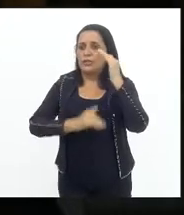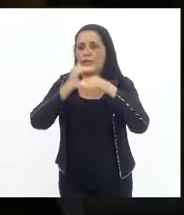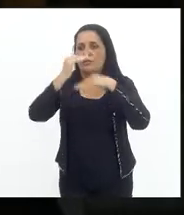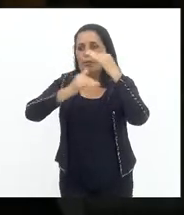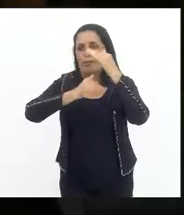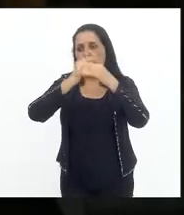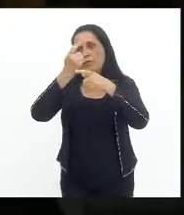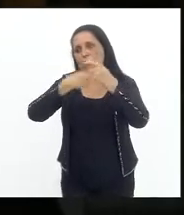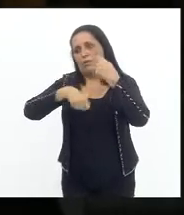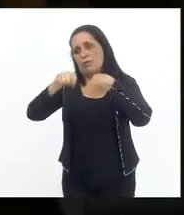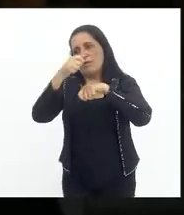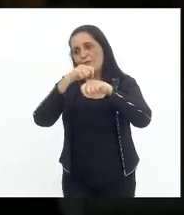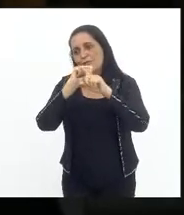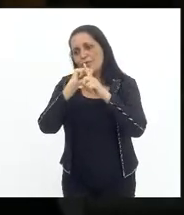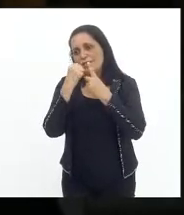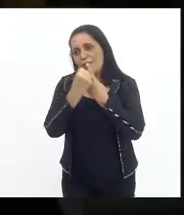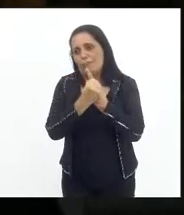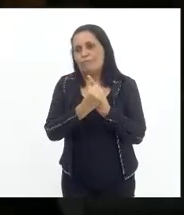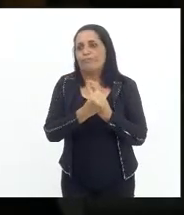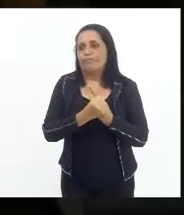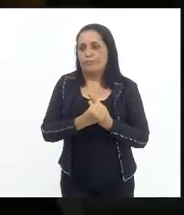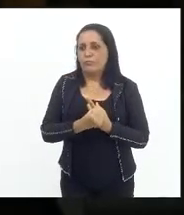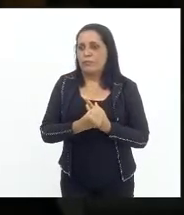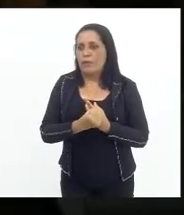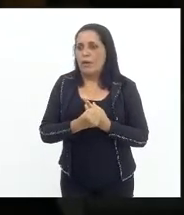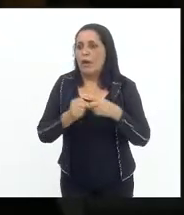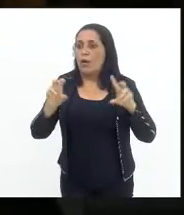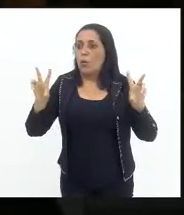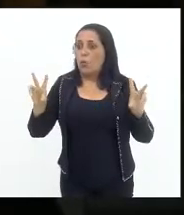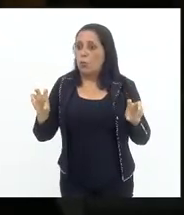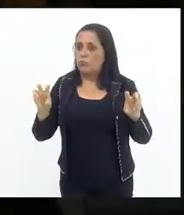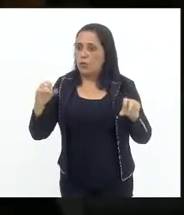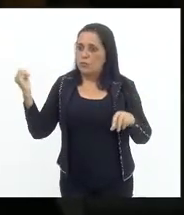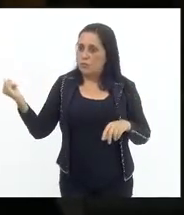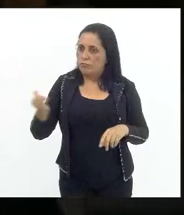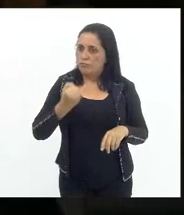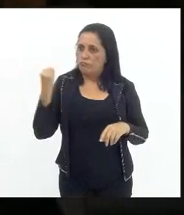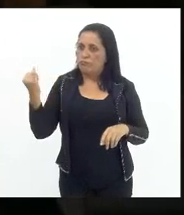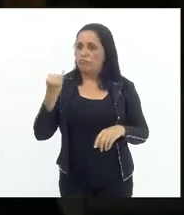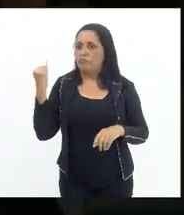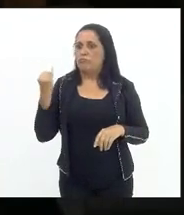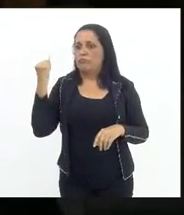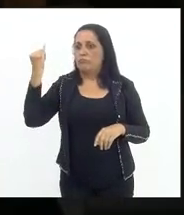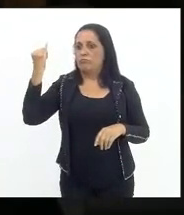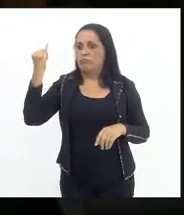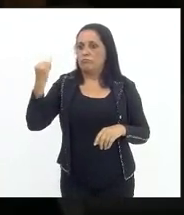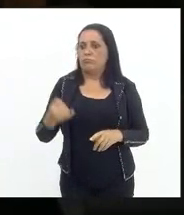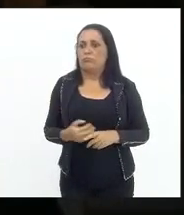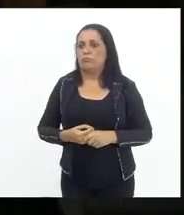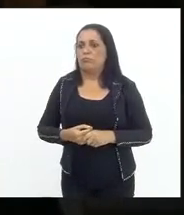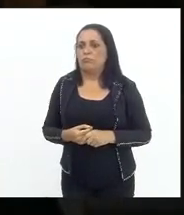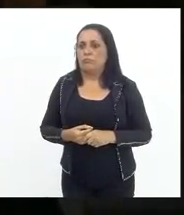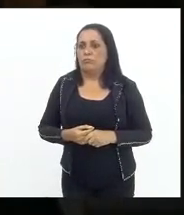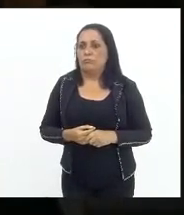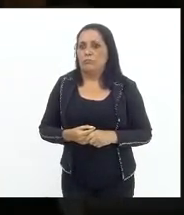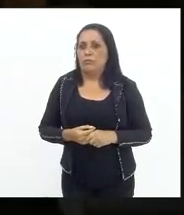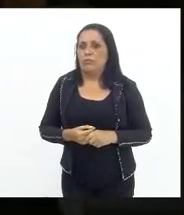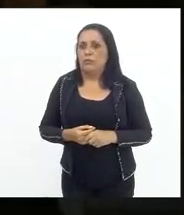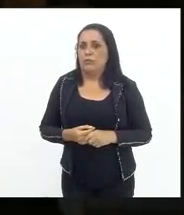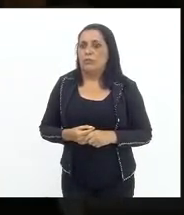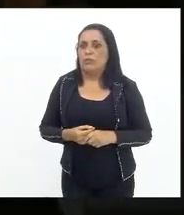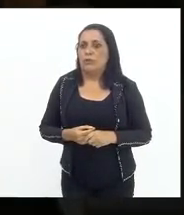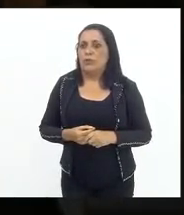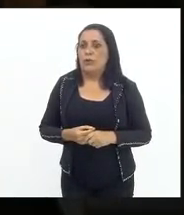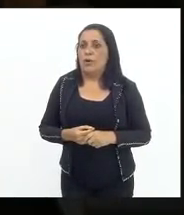desenvolvimento econômico e social. O tema é tão relevante que o atual